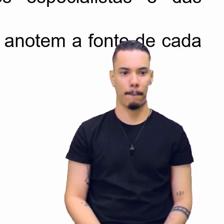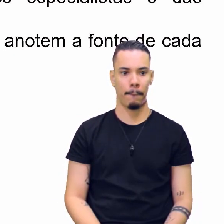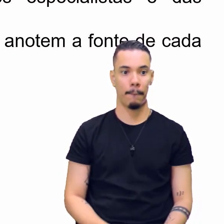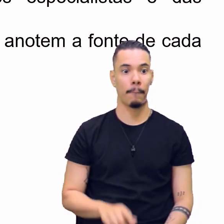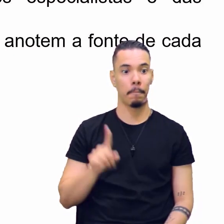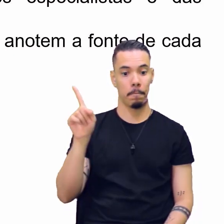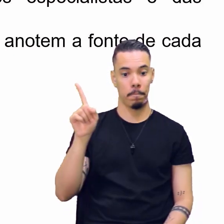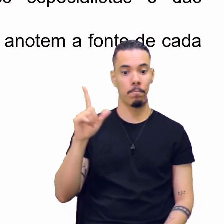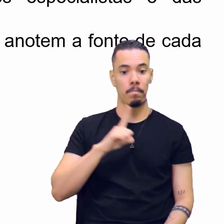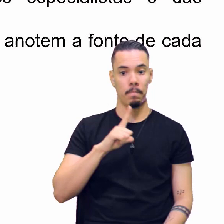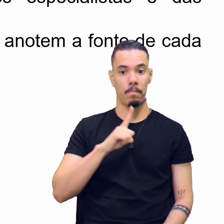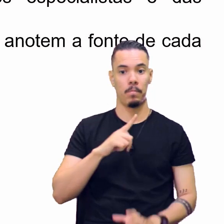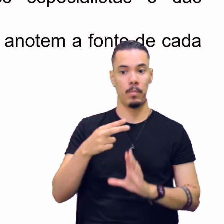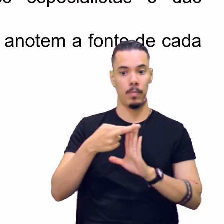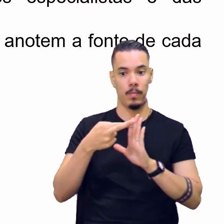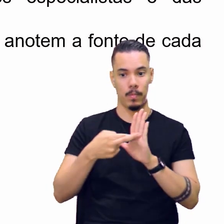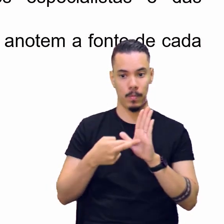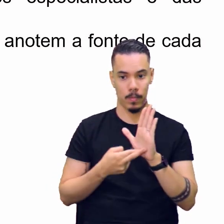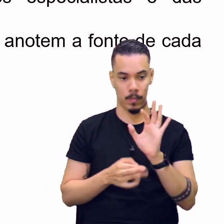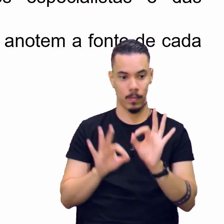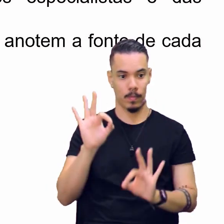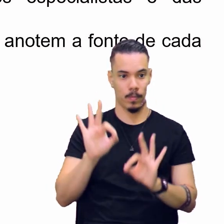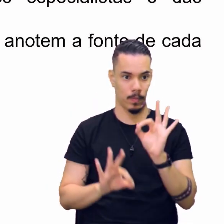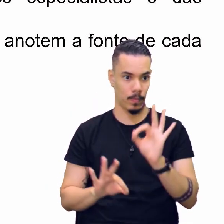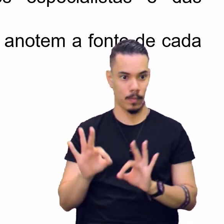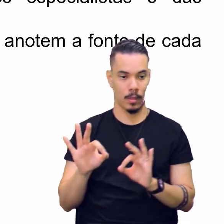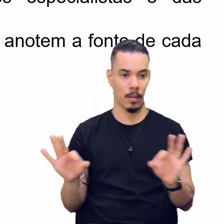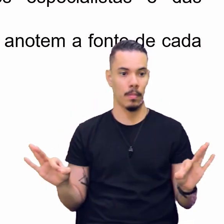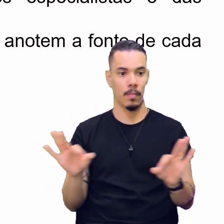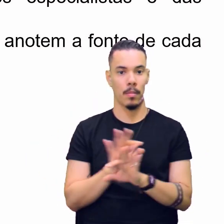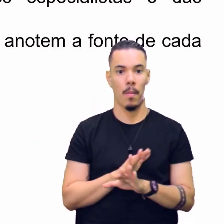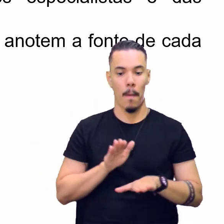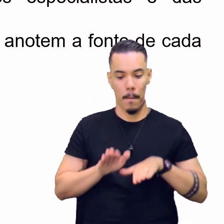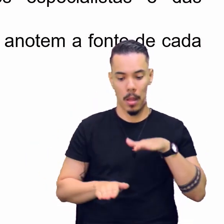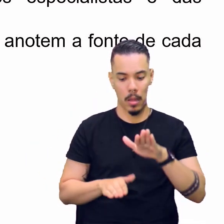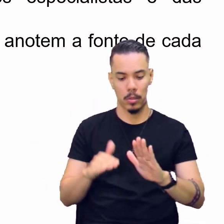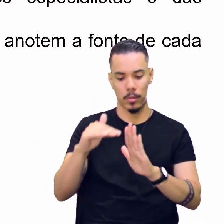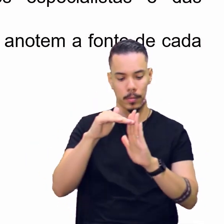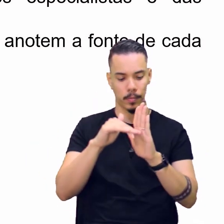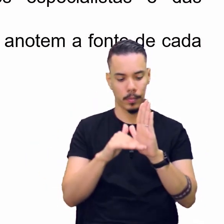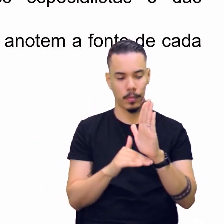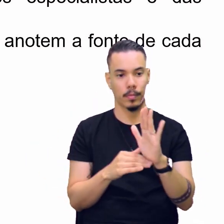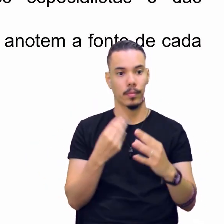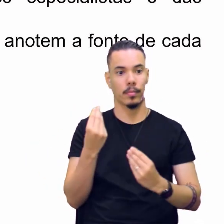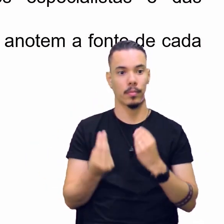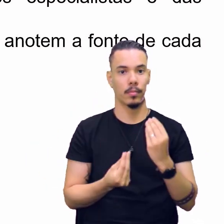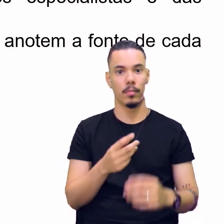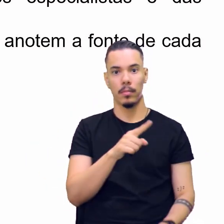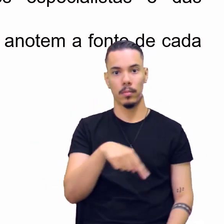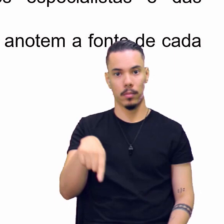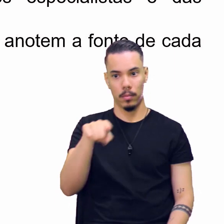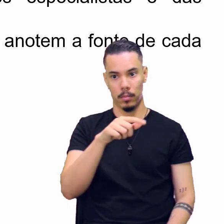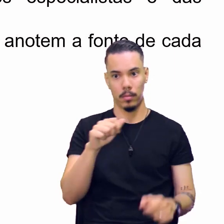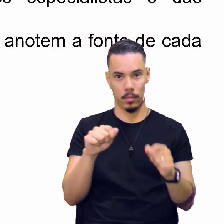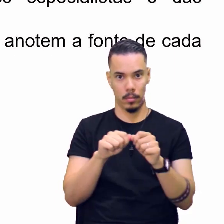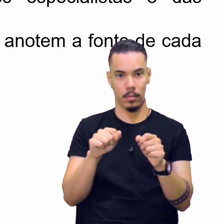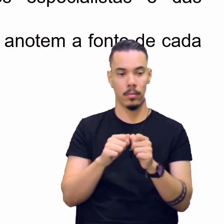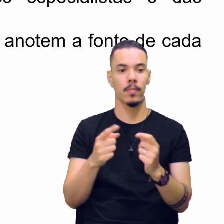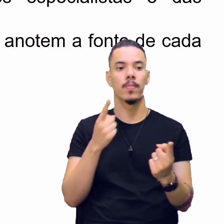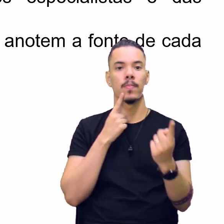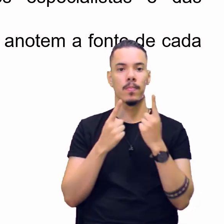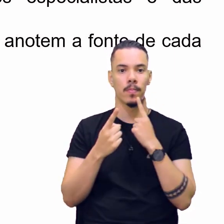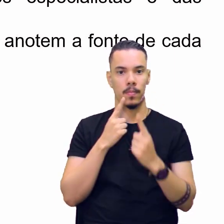a preparação o passo a passo de como que você fará esse debate. O